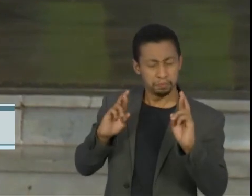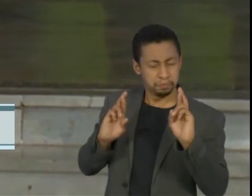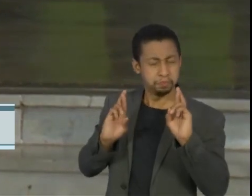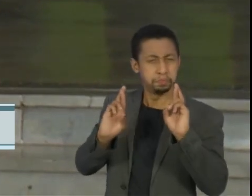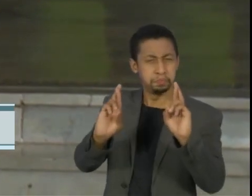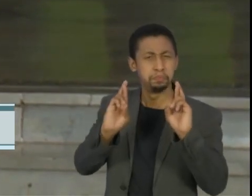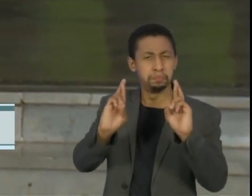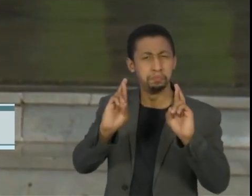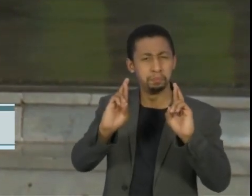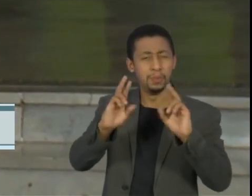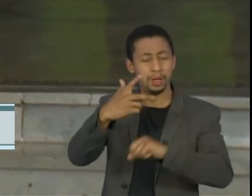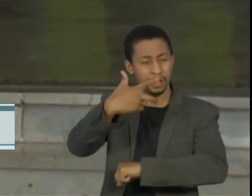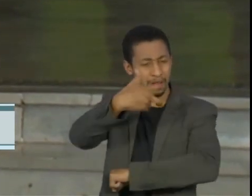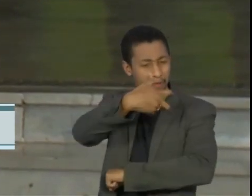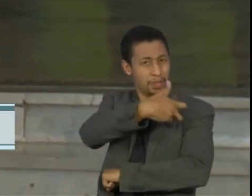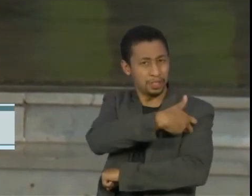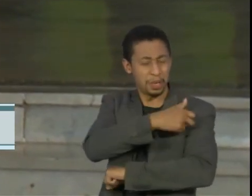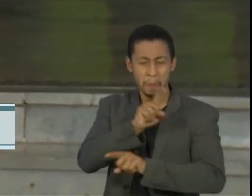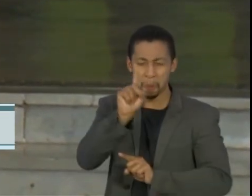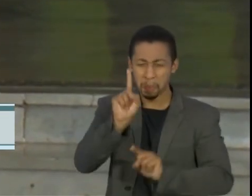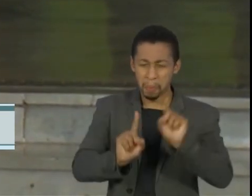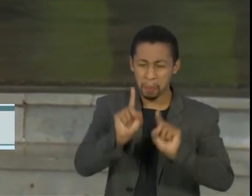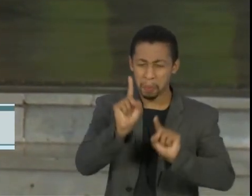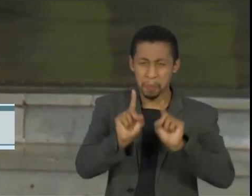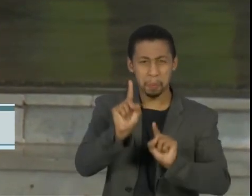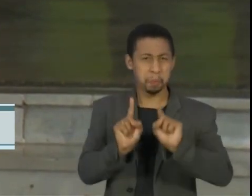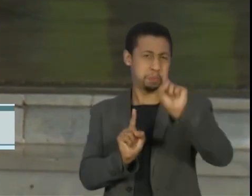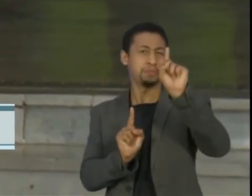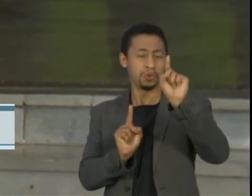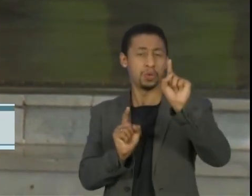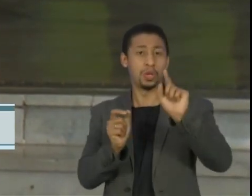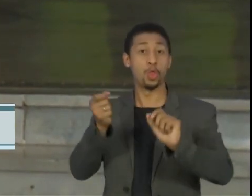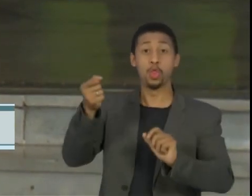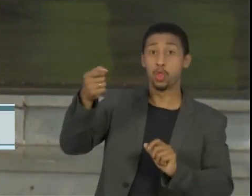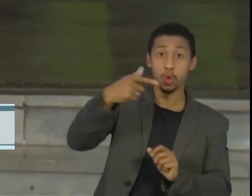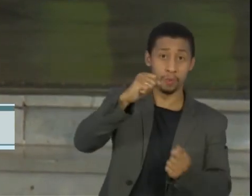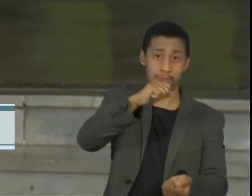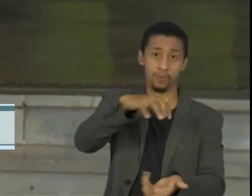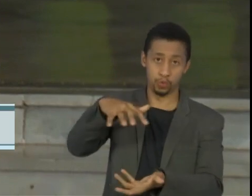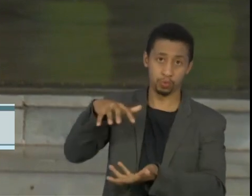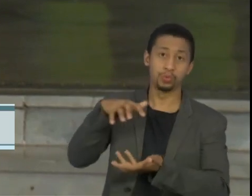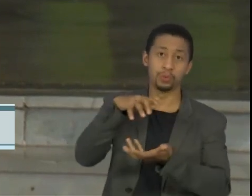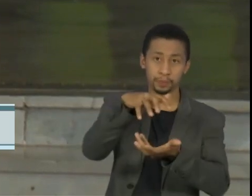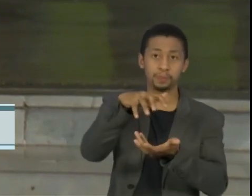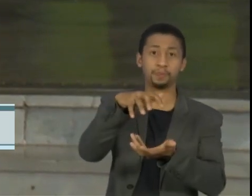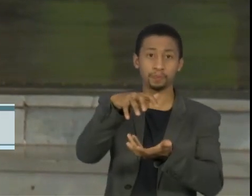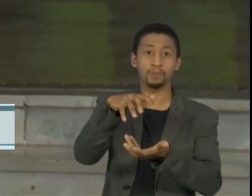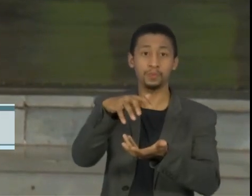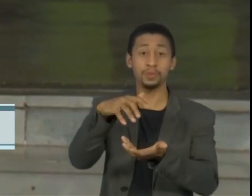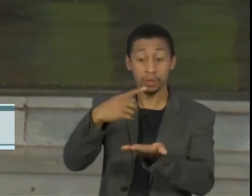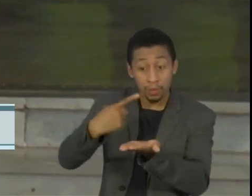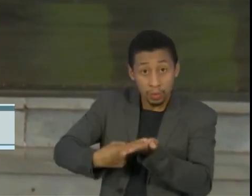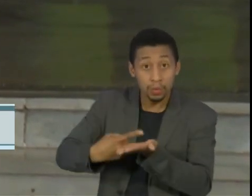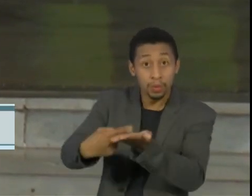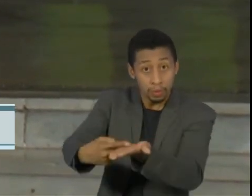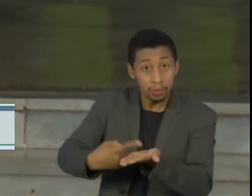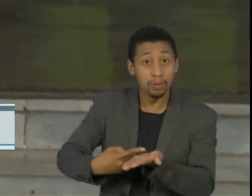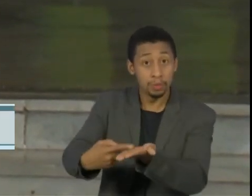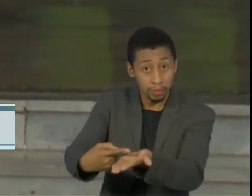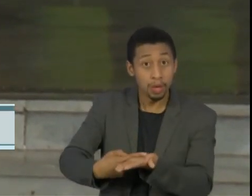uma das vacinas mais promissoras do mundo. E nós vamos sair já com um acordo,